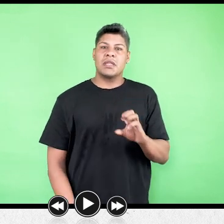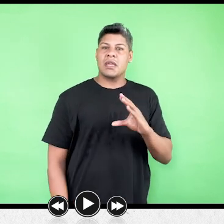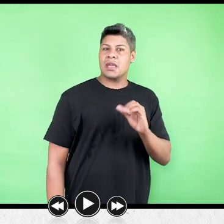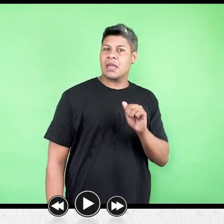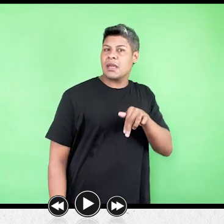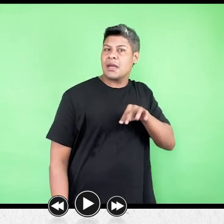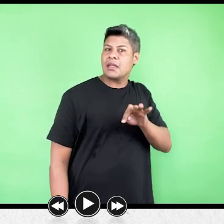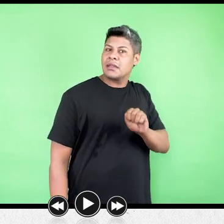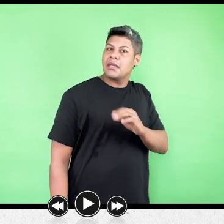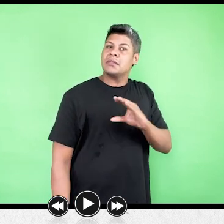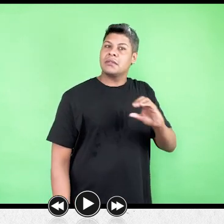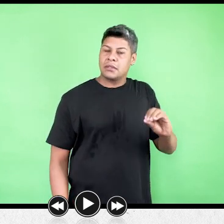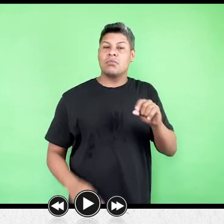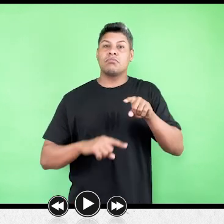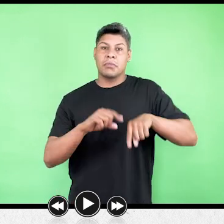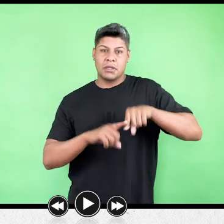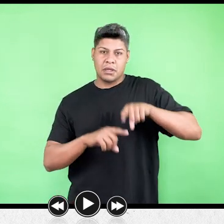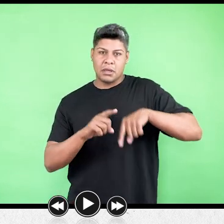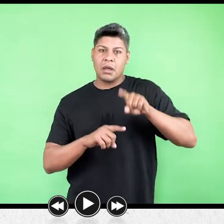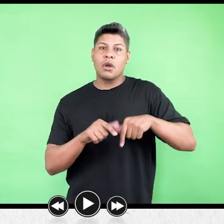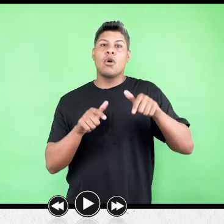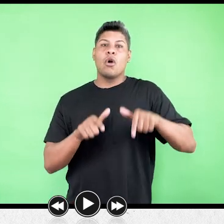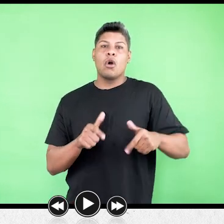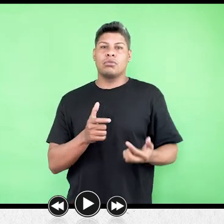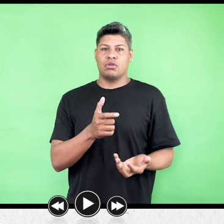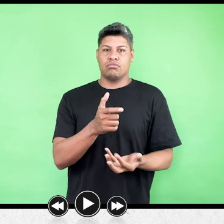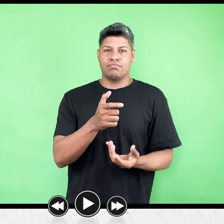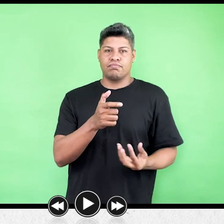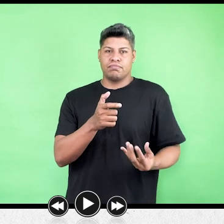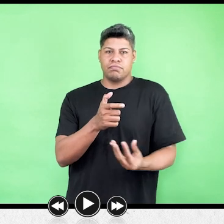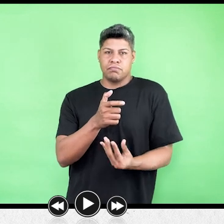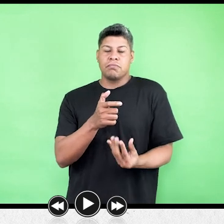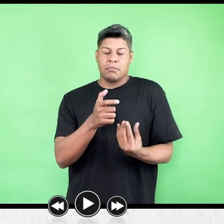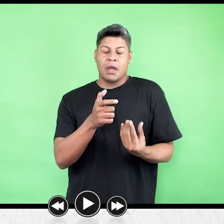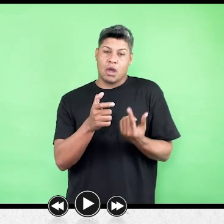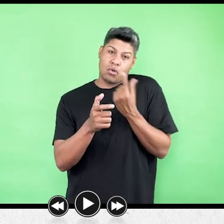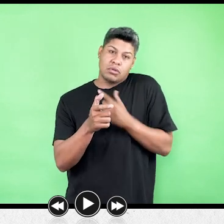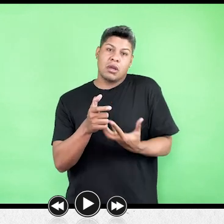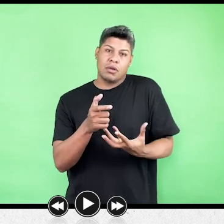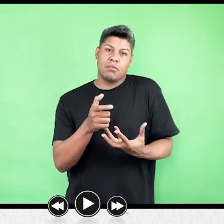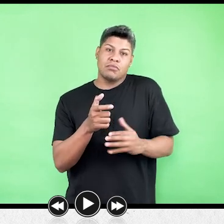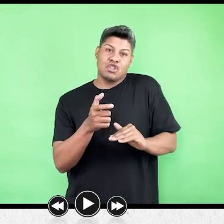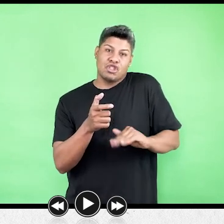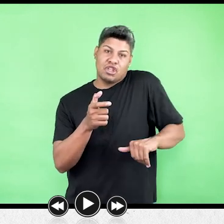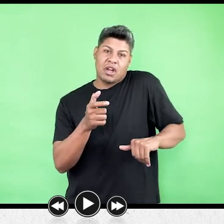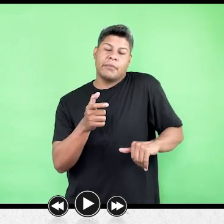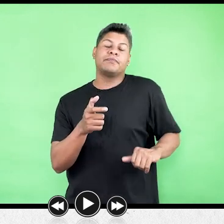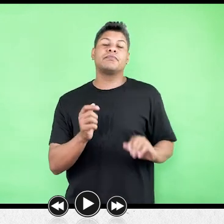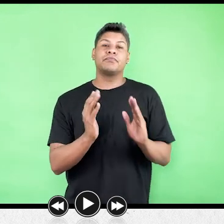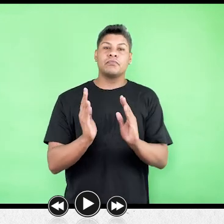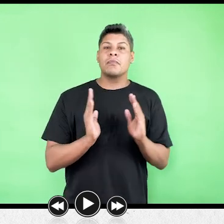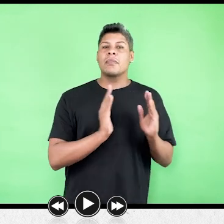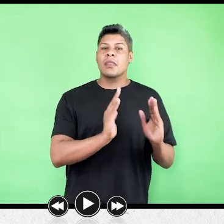as partículas desses flocos vão se depositar no fundo e vão ser retiradas. Depois a gente tem mais um processo que a gente chama